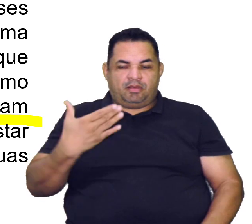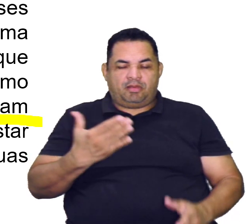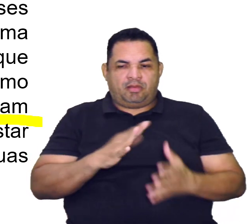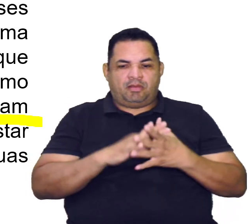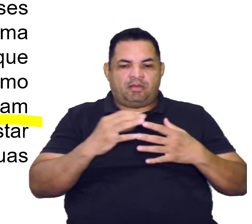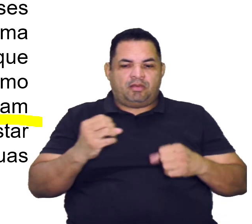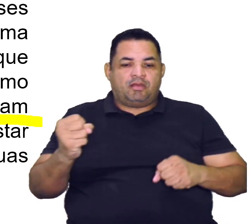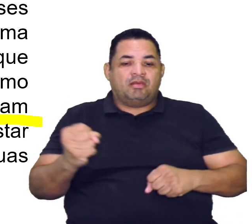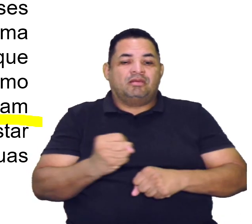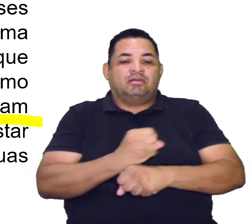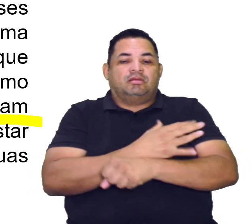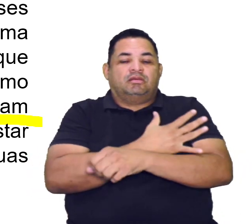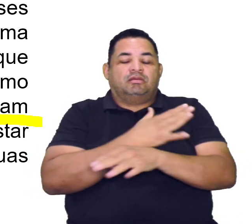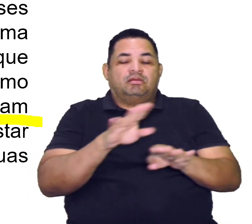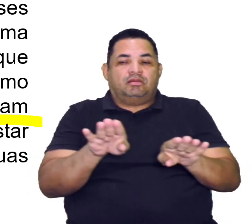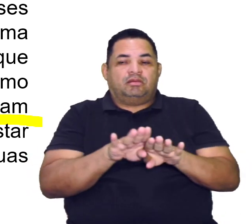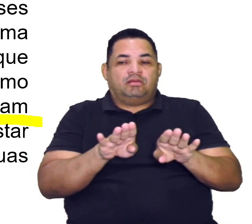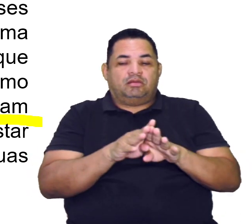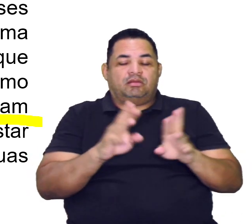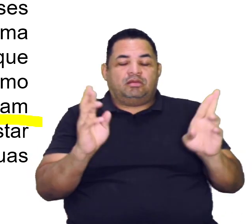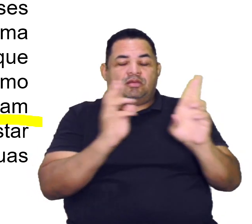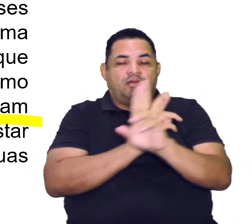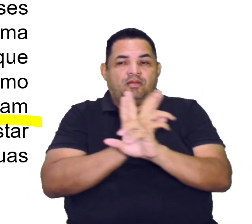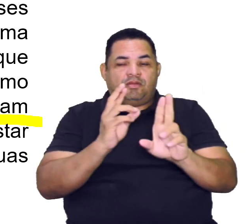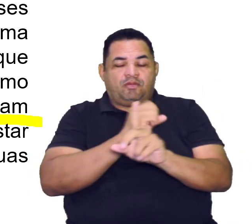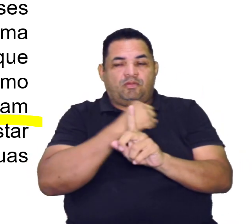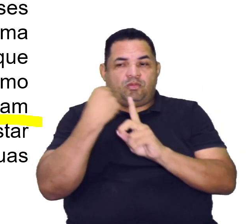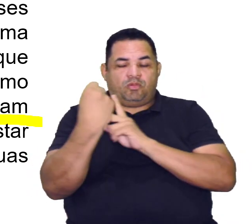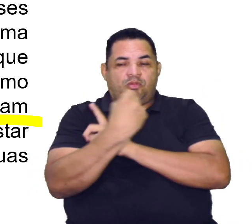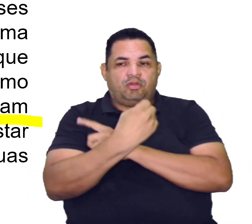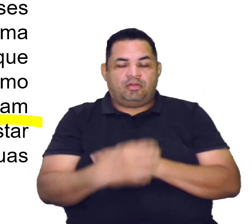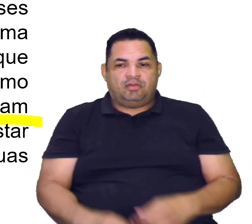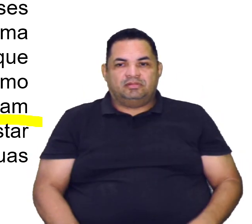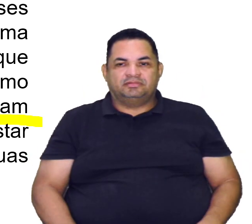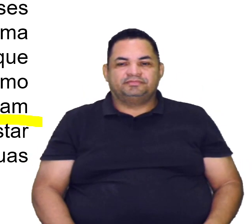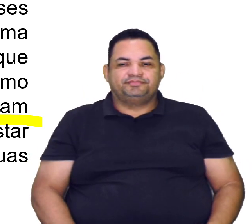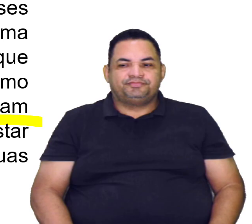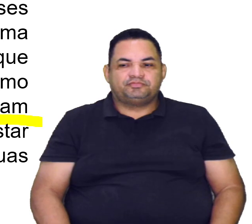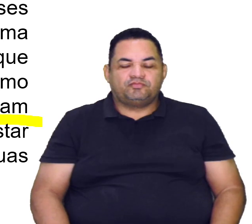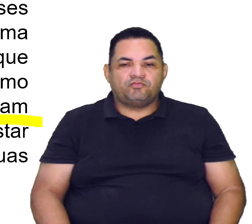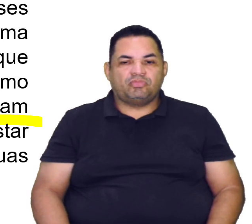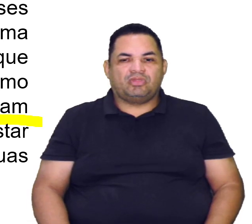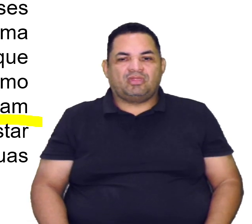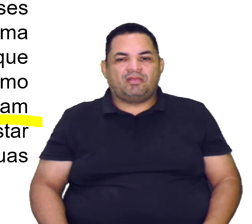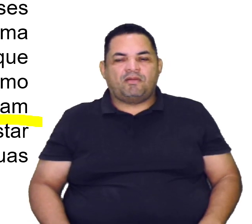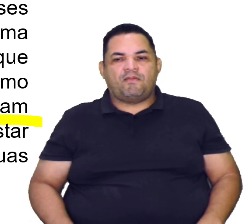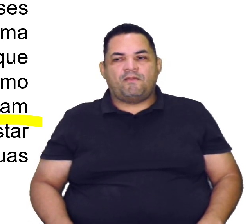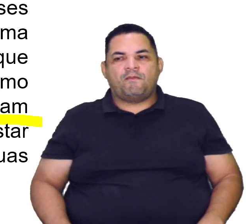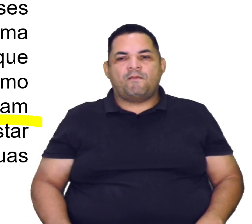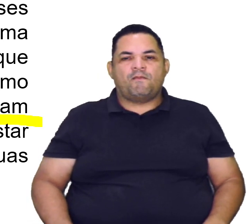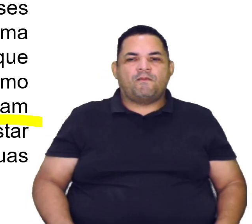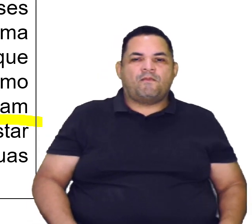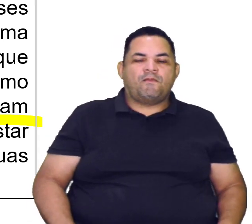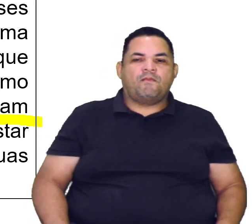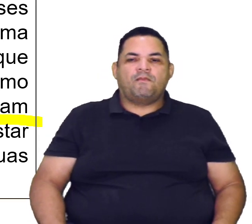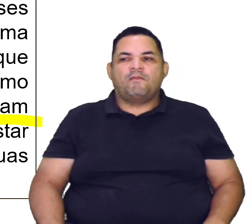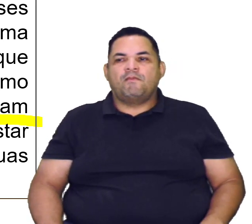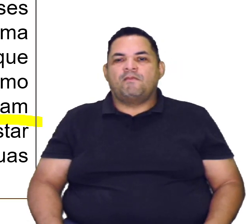bem-estar emocional e também as nossas relações sociais, certo?